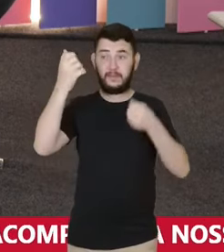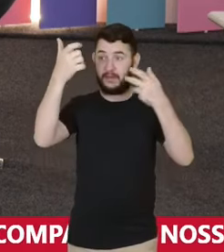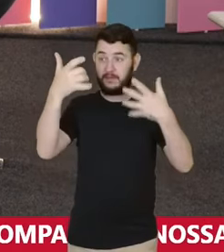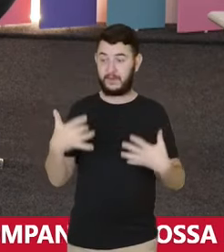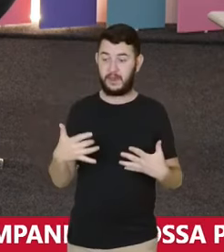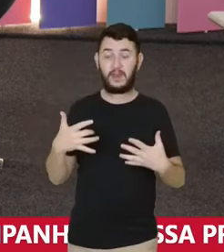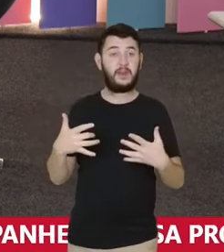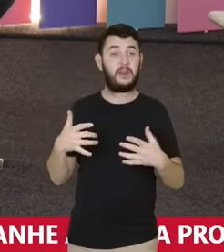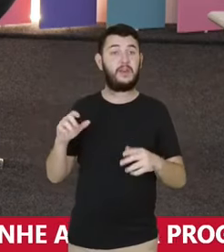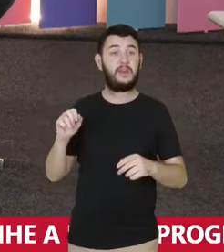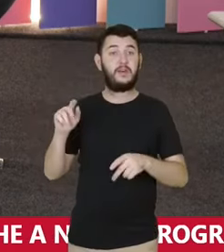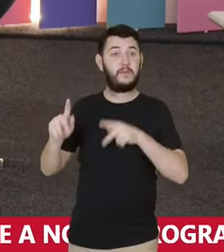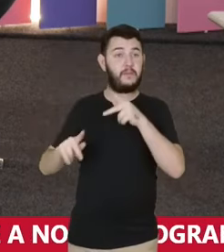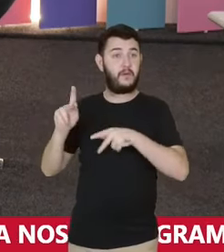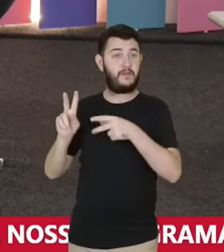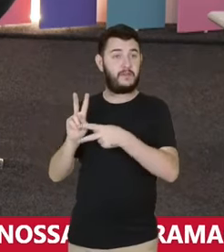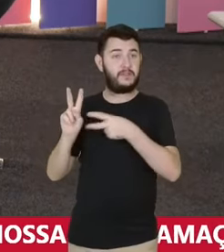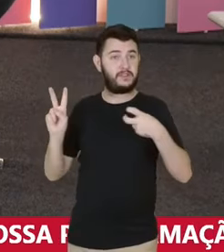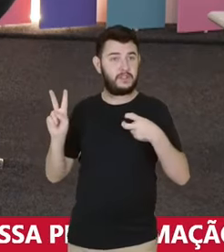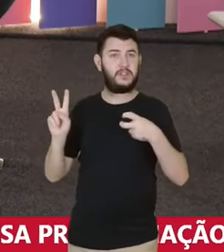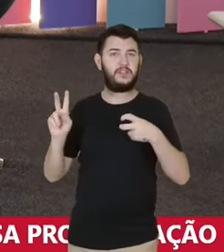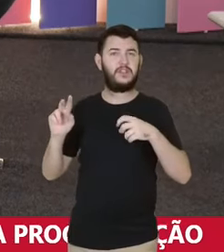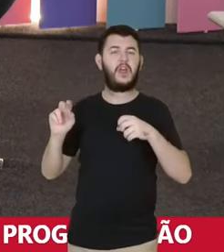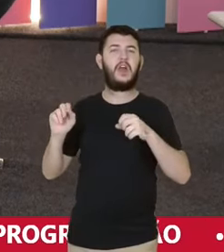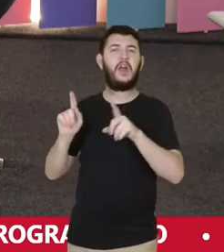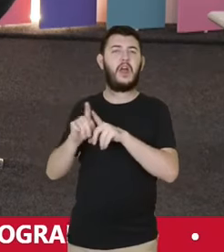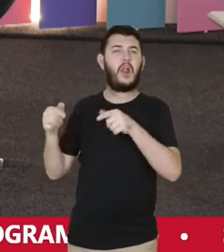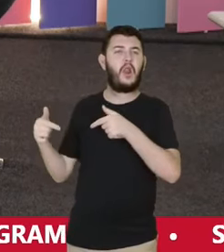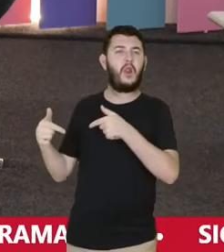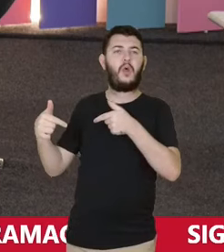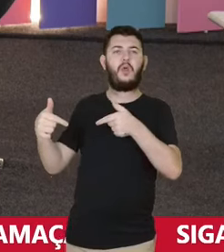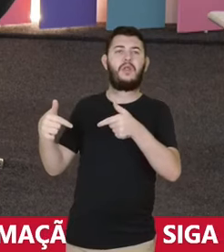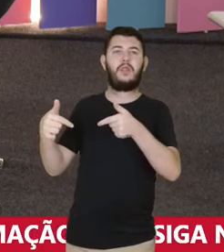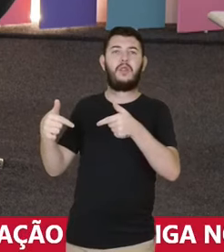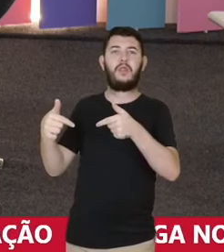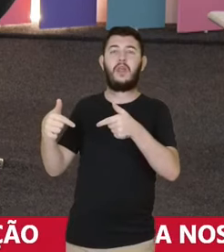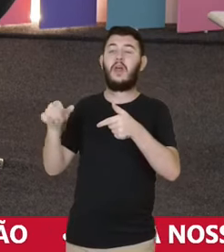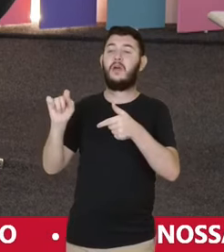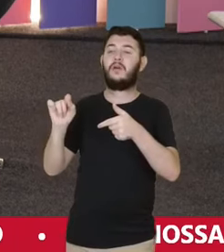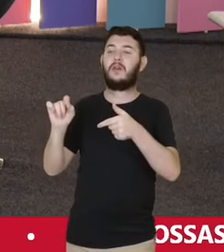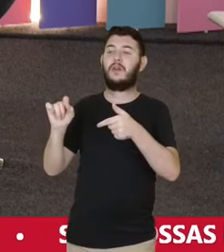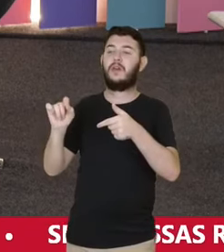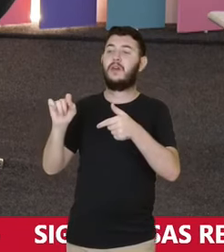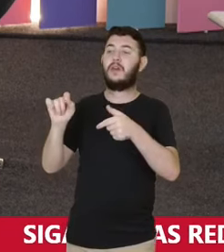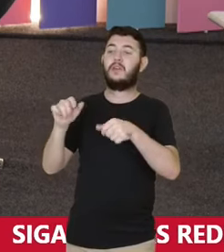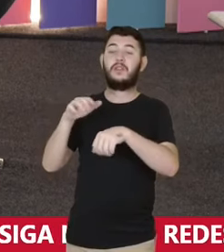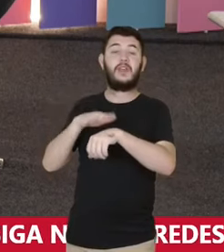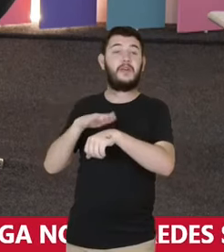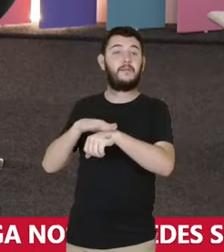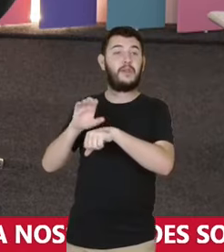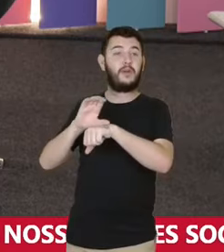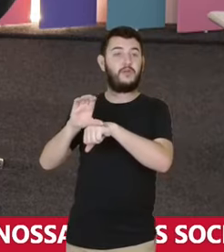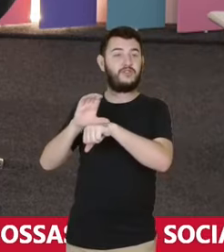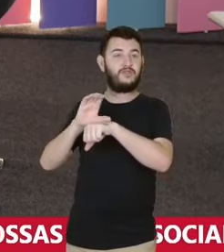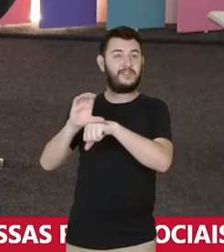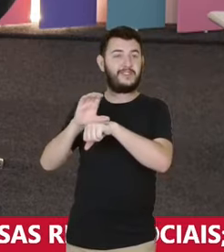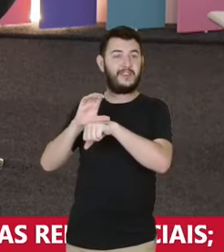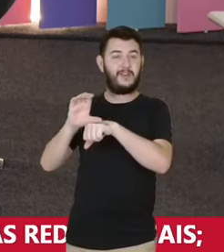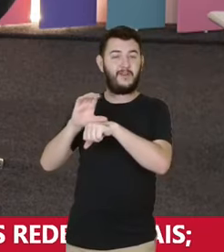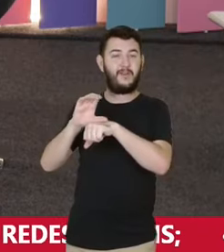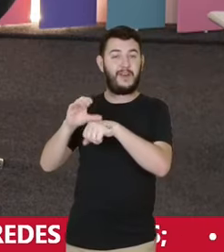povos originários só podem batalhar pela sua terra desde o momento da Constituição em 88. Mas o Brasil não começou quando